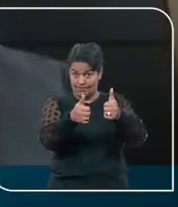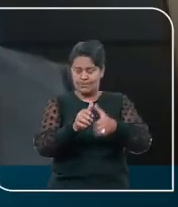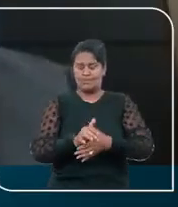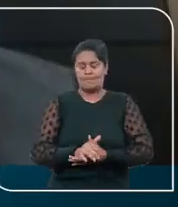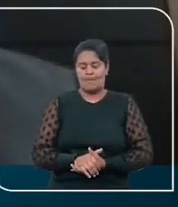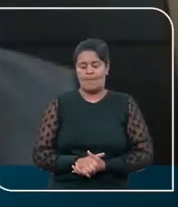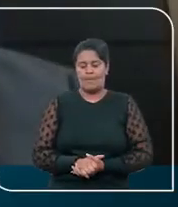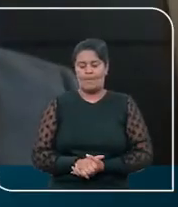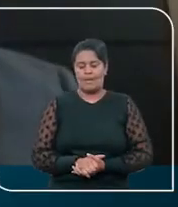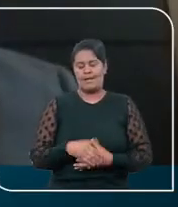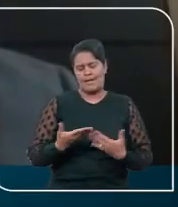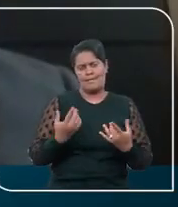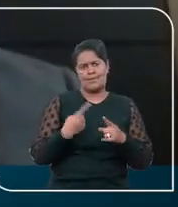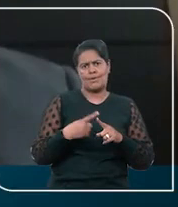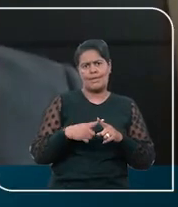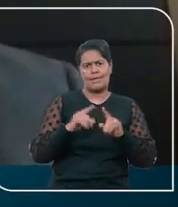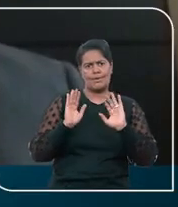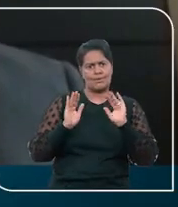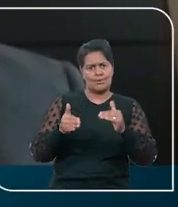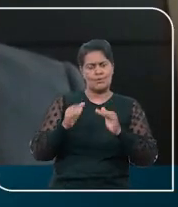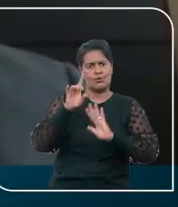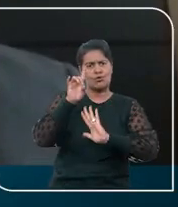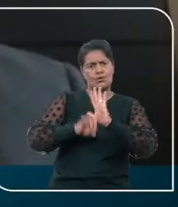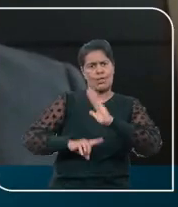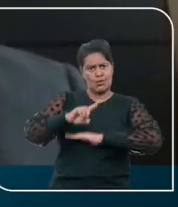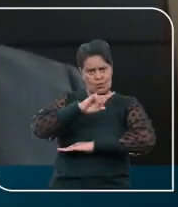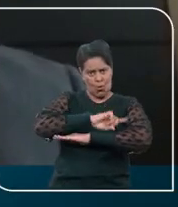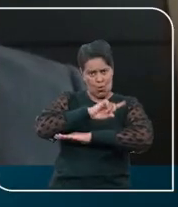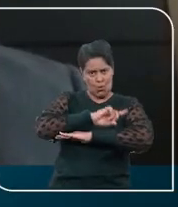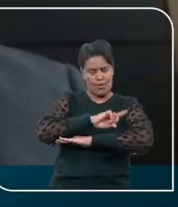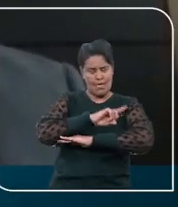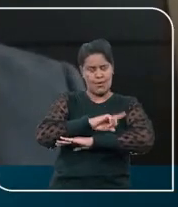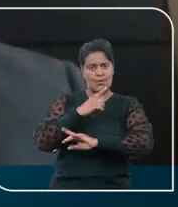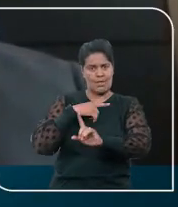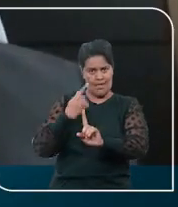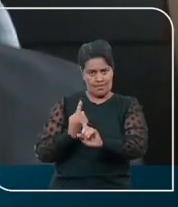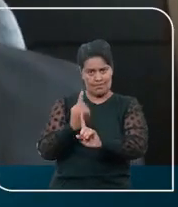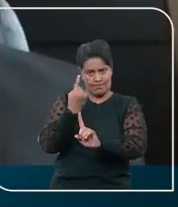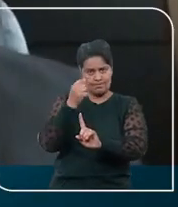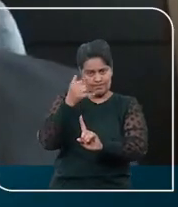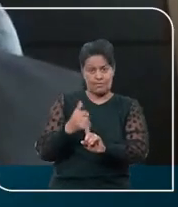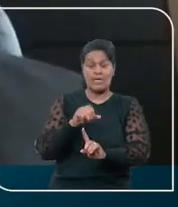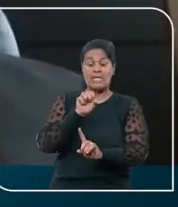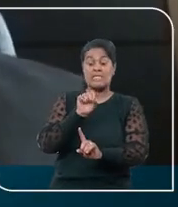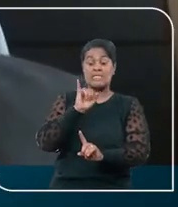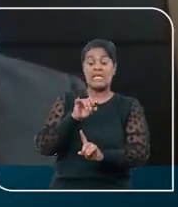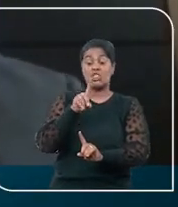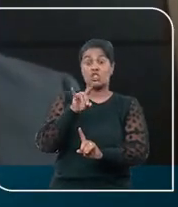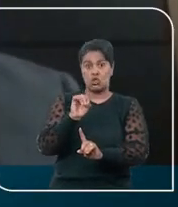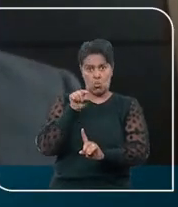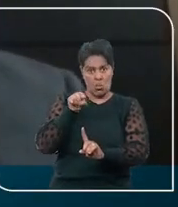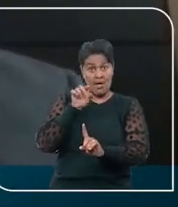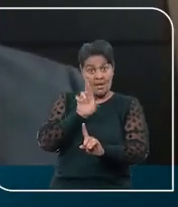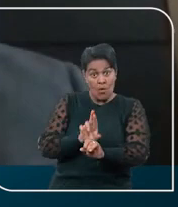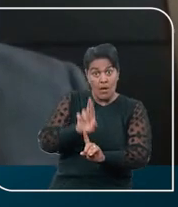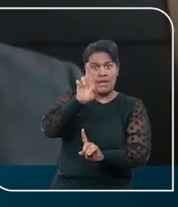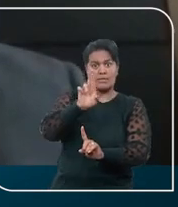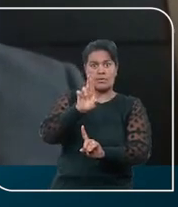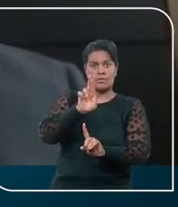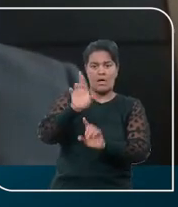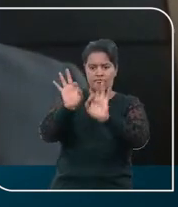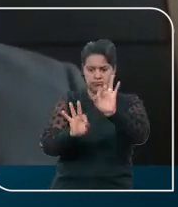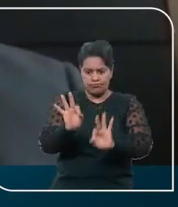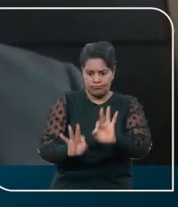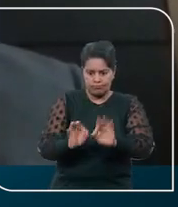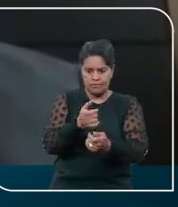de todo o direito condominial, essa figura, o síndico, o gestor da propriedade em condomínios,